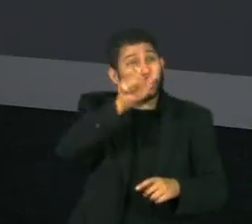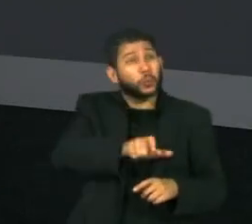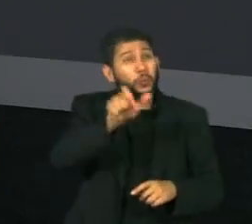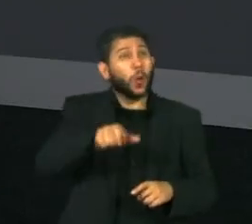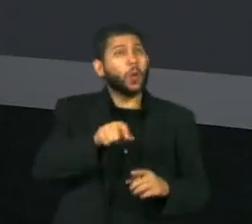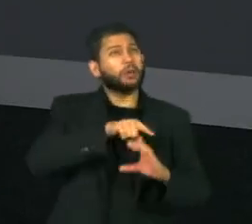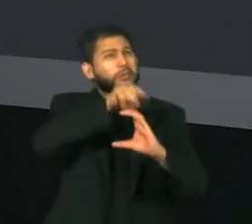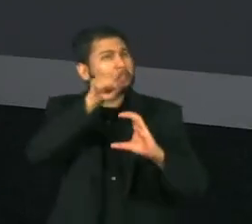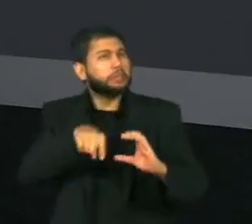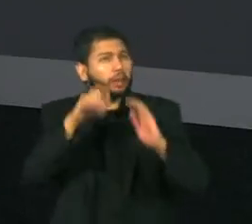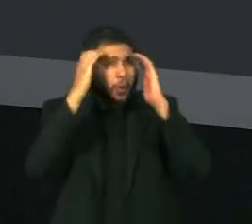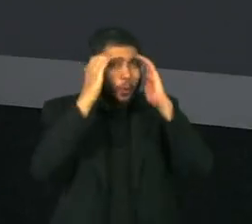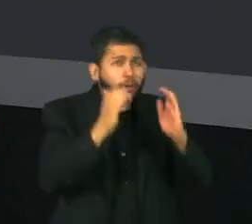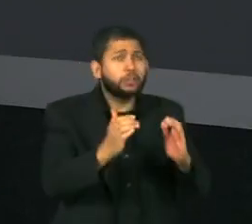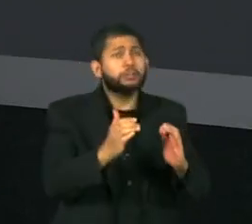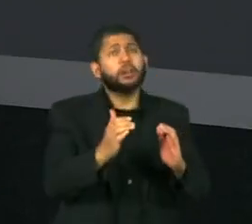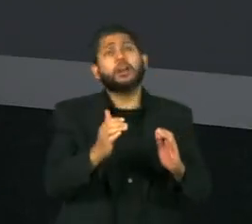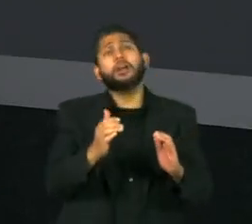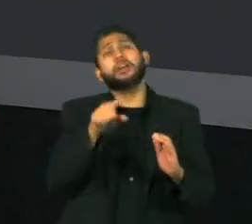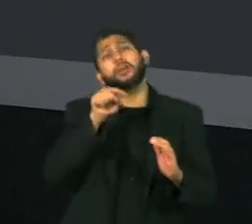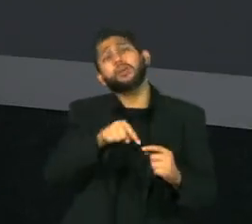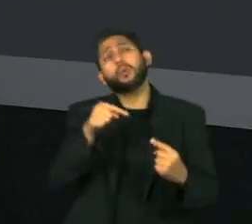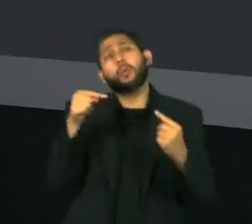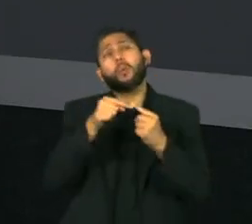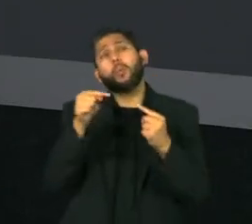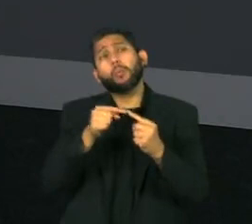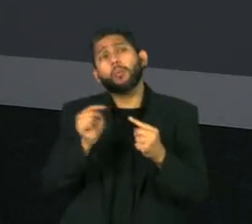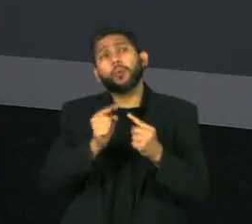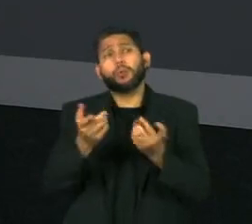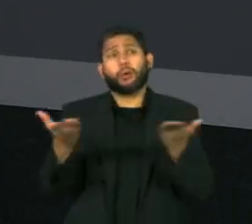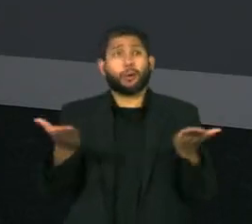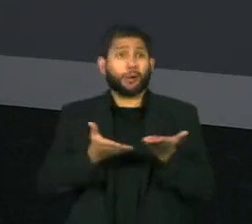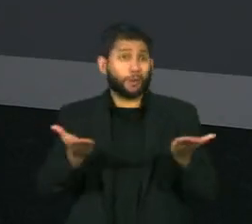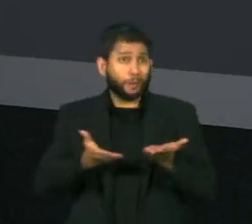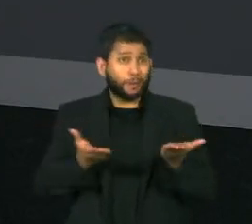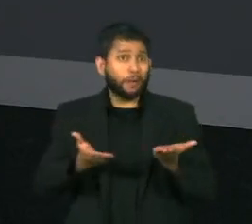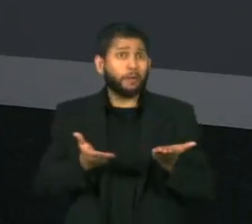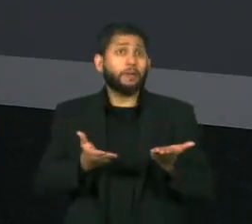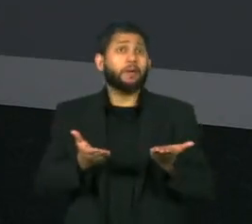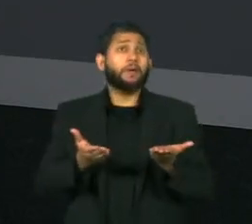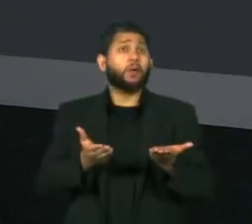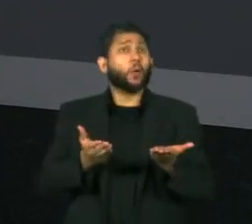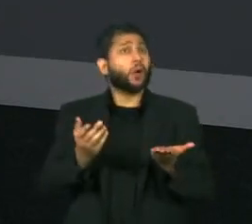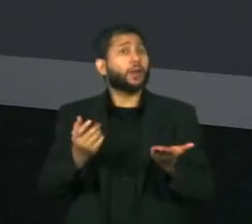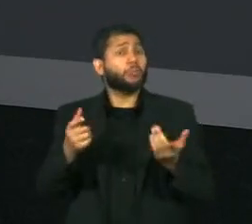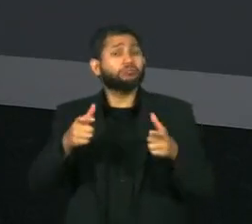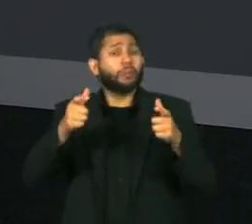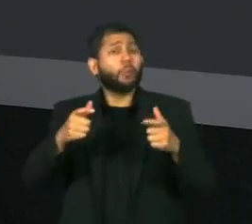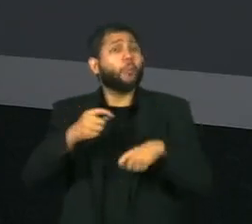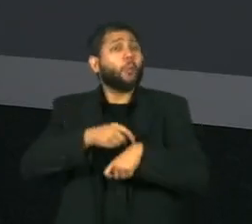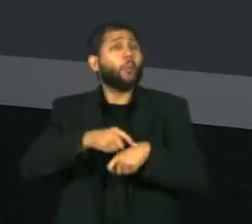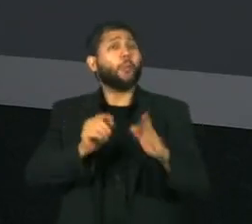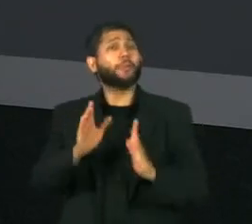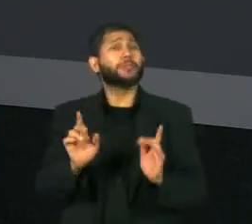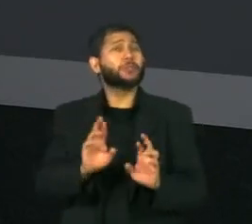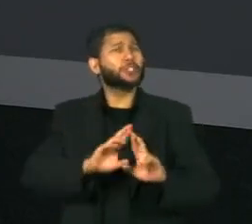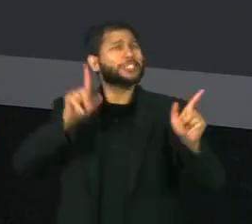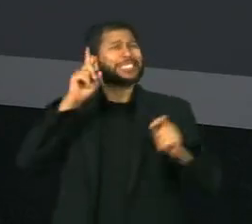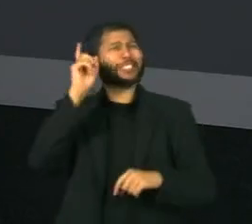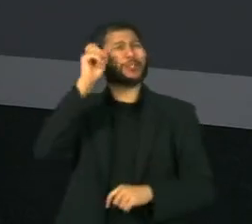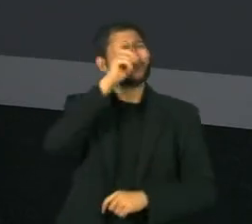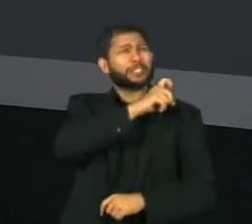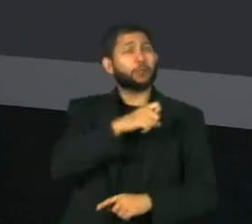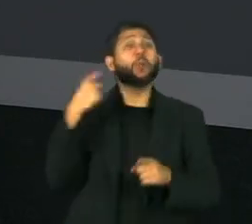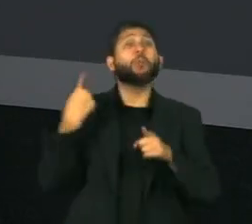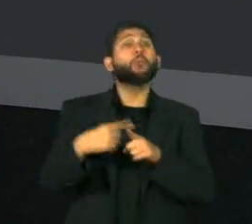importância científica se deu justamente num contexto muito adverso para a pesquisa científica no país,